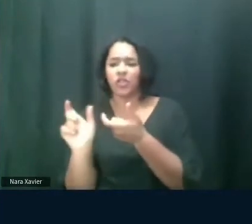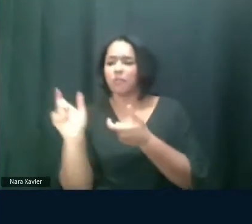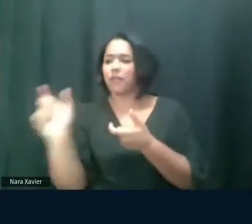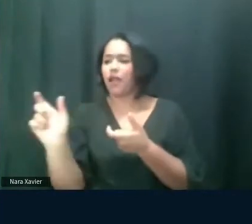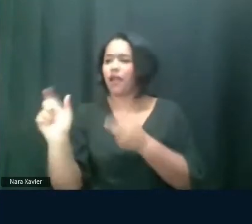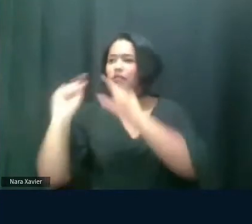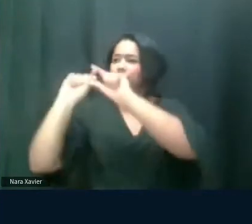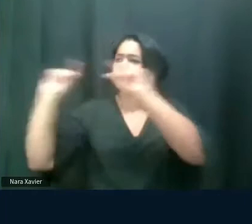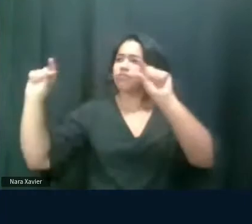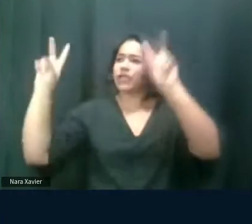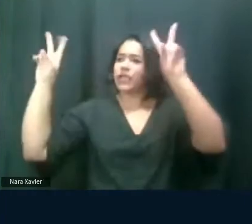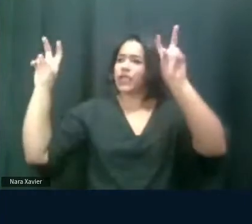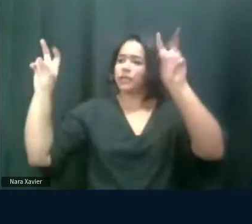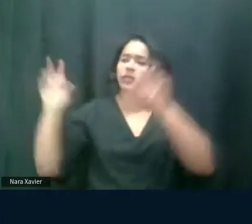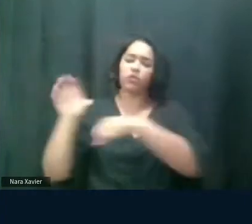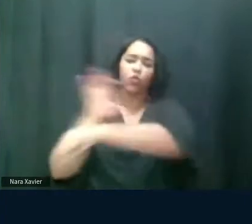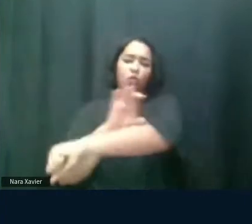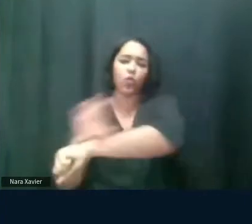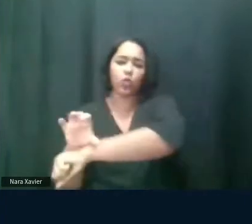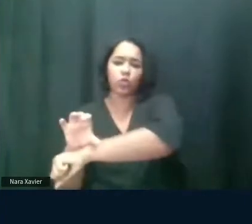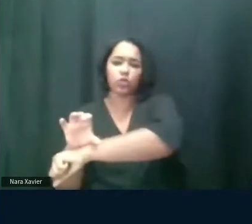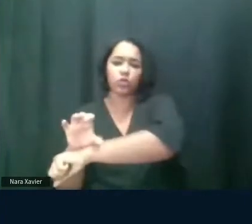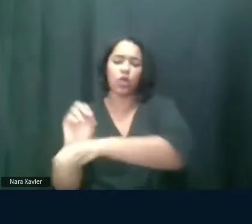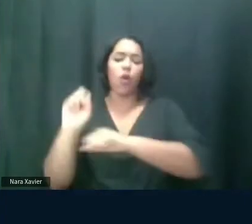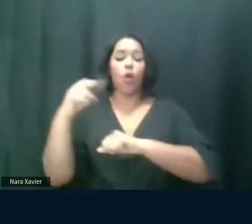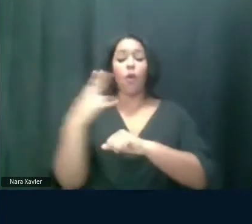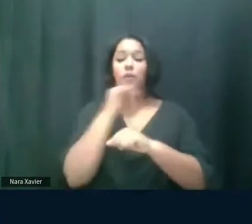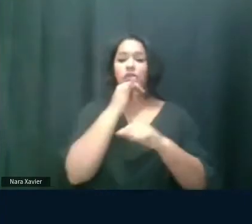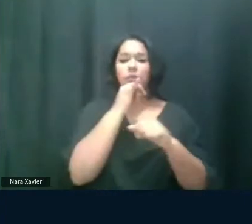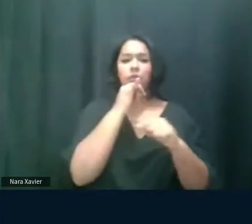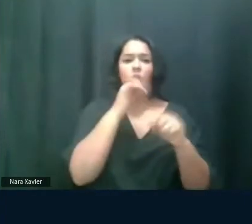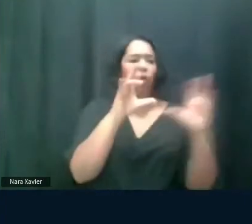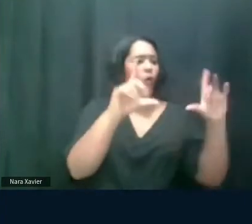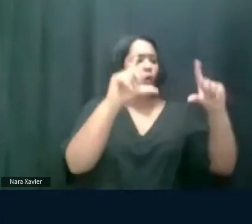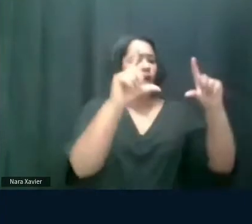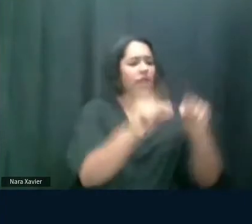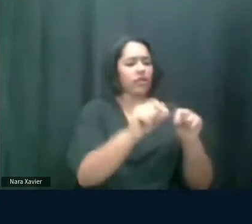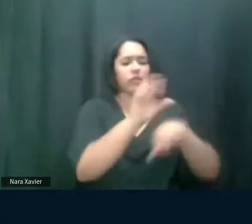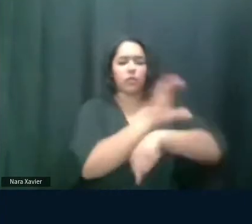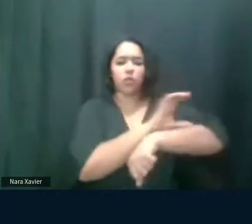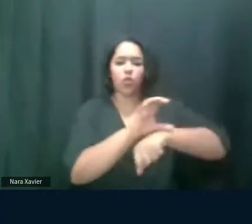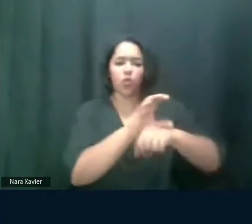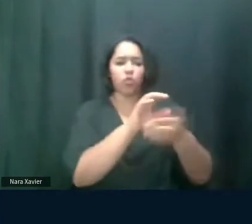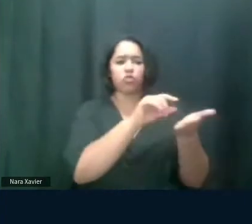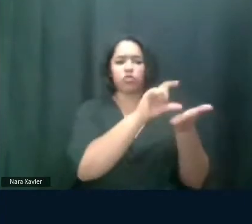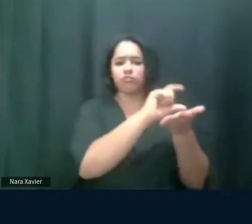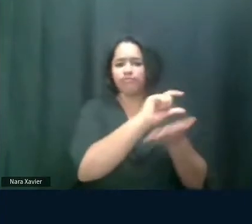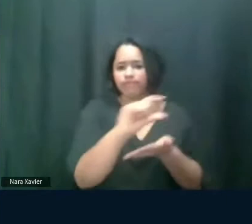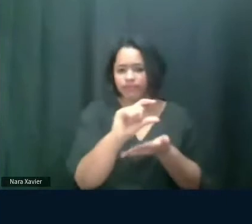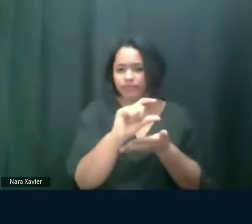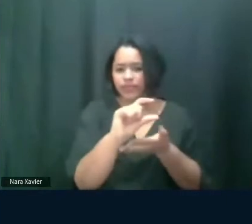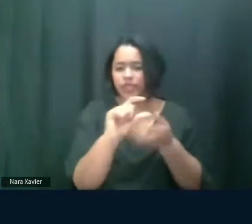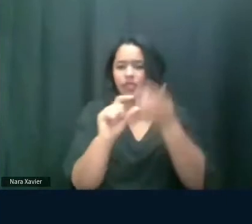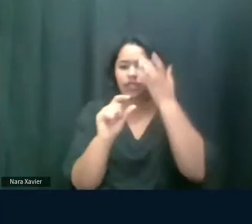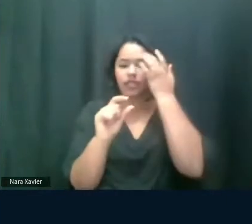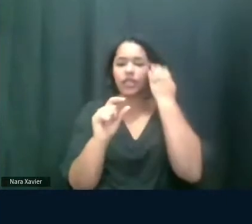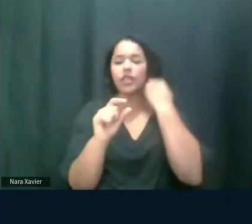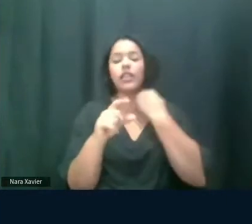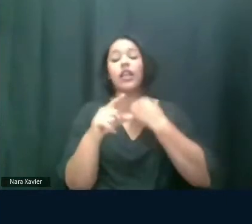títulos, para além só das ementas. Acho que talvez isso seja